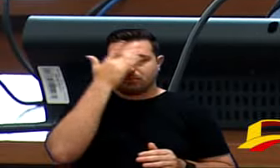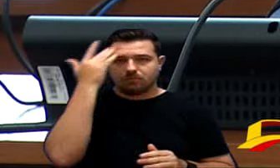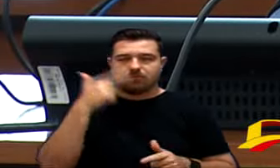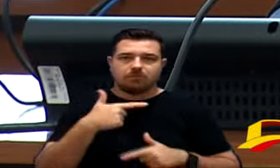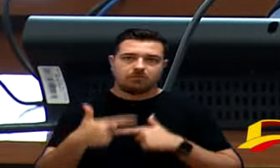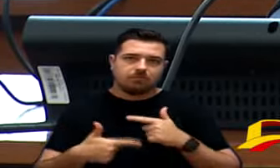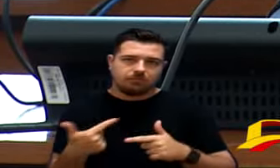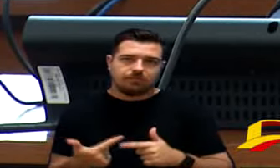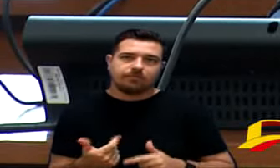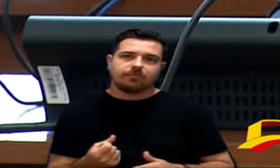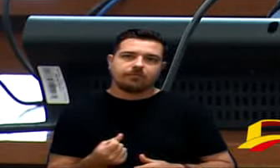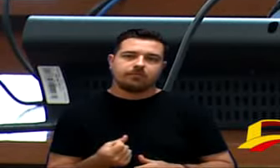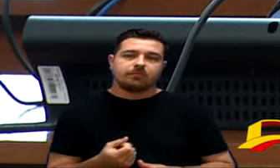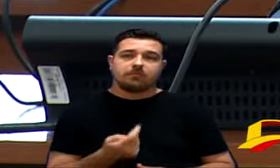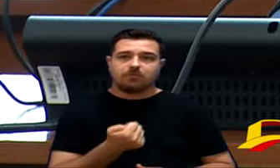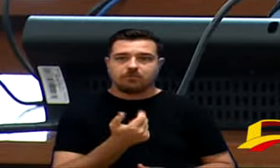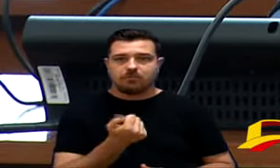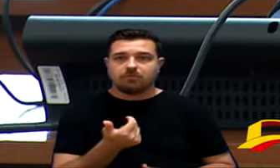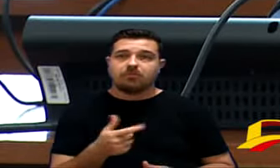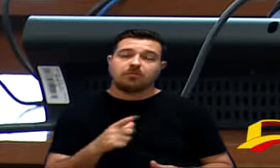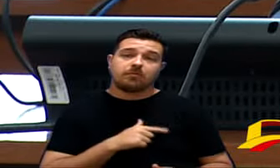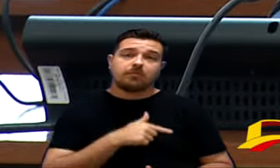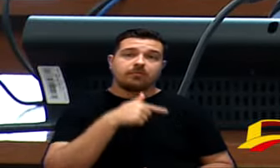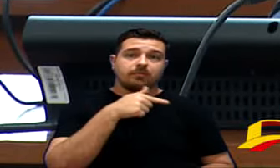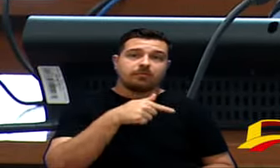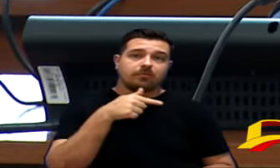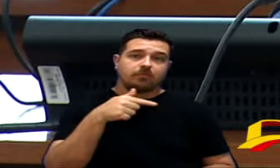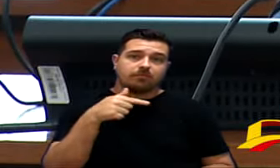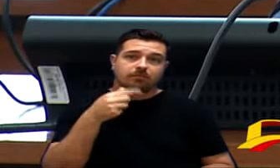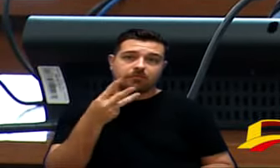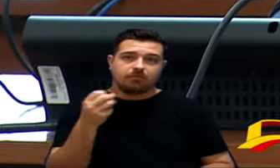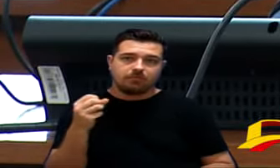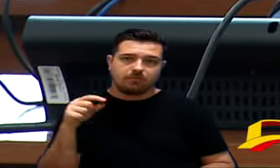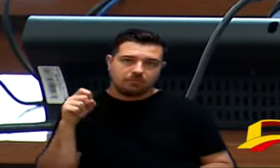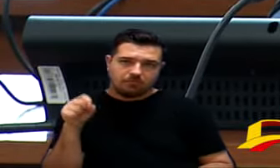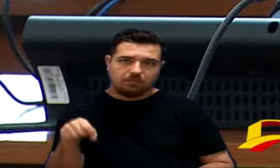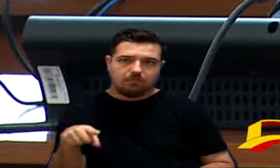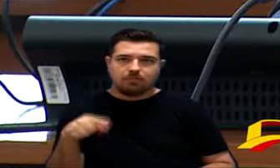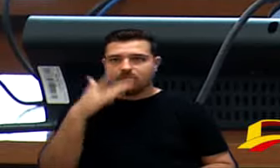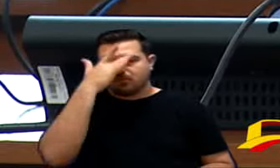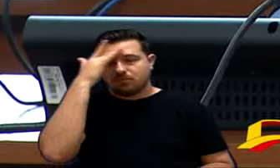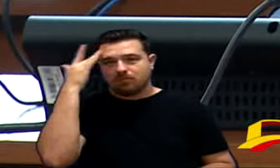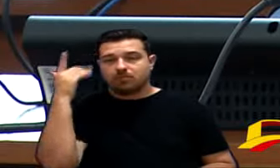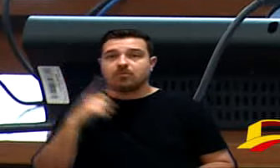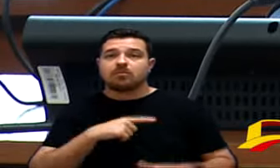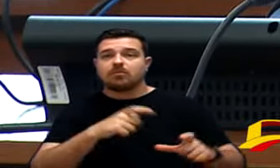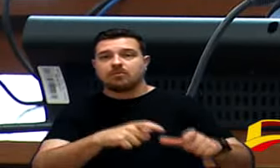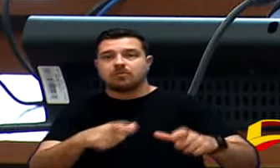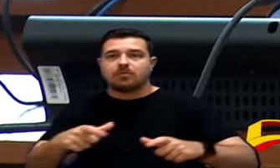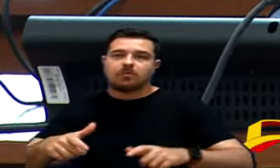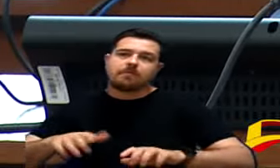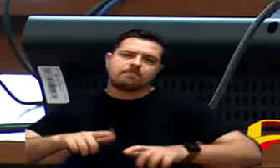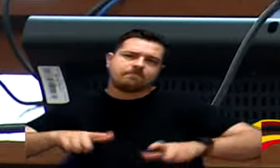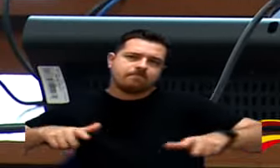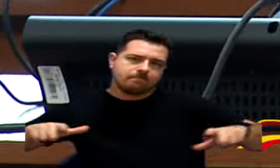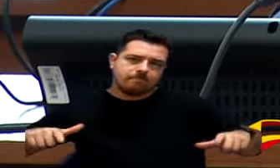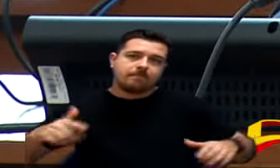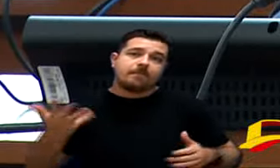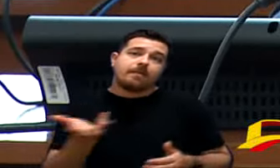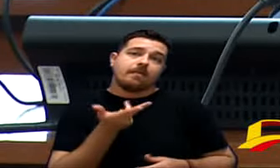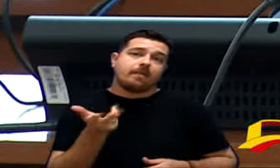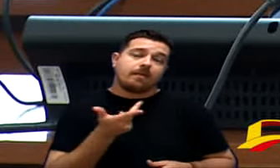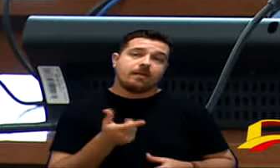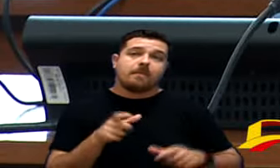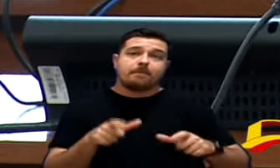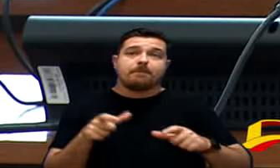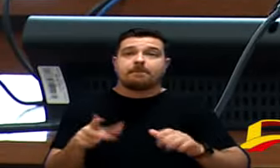são a Sorocaba tem mais de 730.000 habitantes tem os bairros que estão crescendo muito ráp e cada